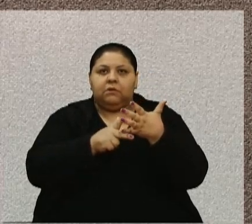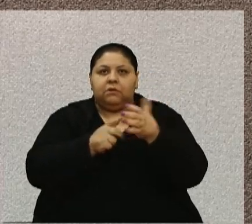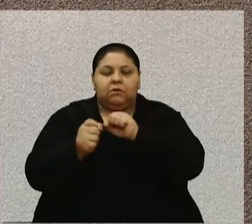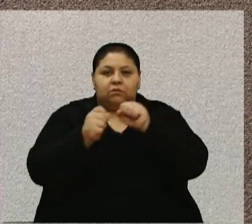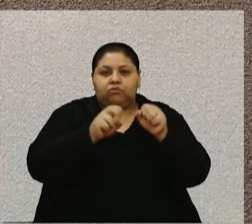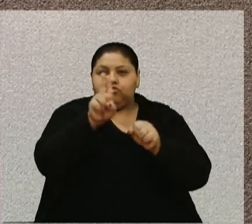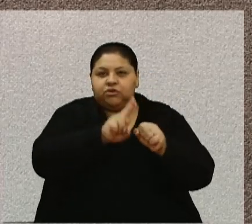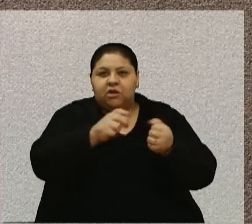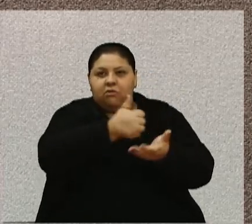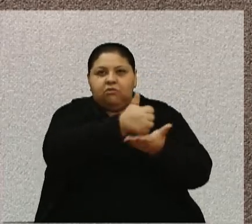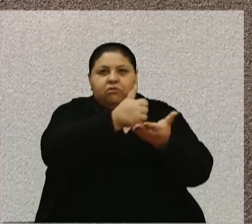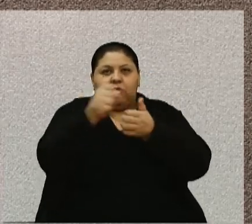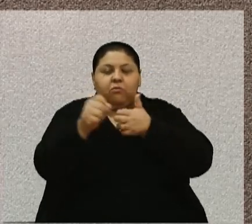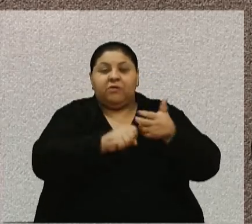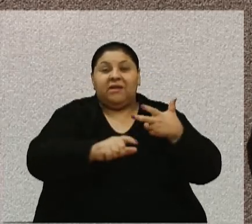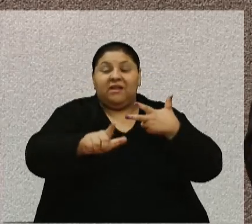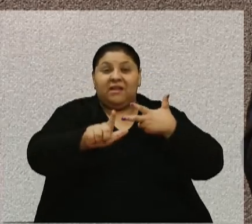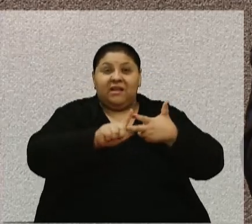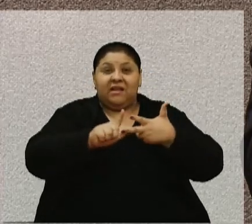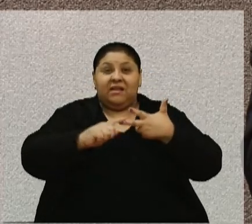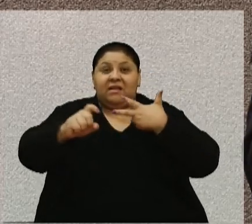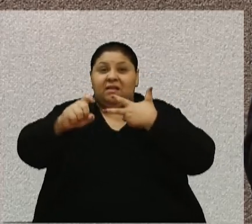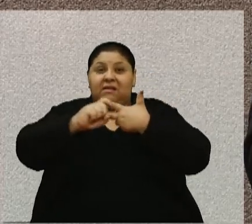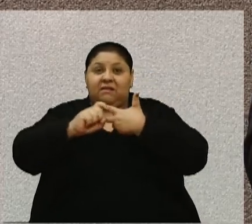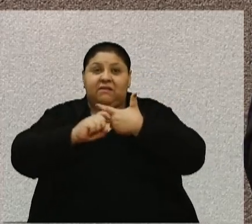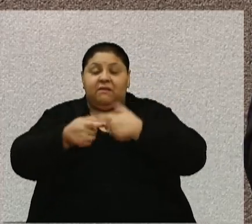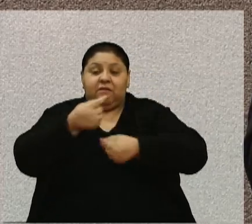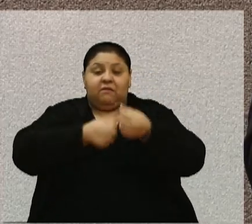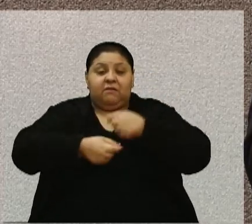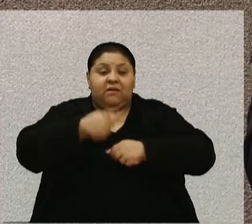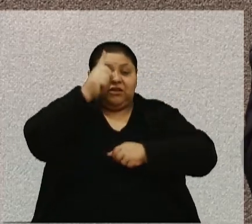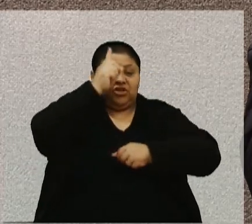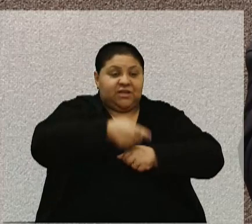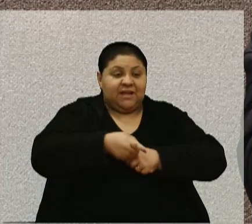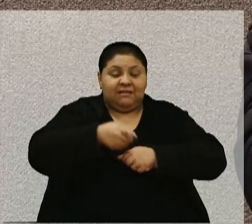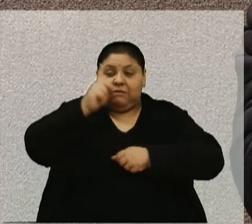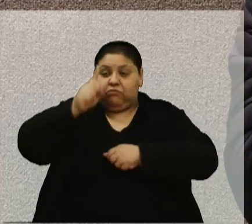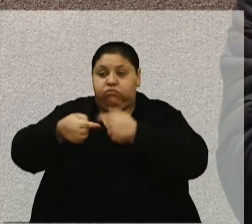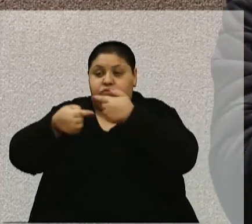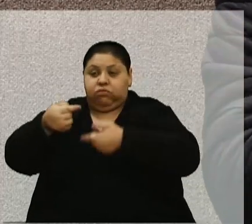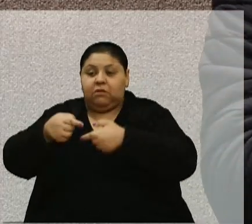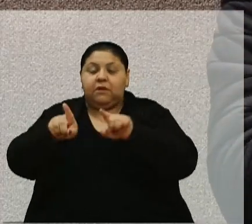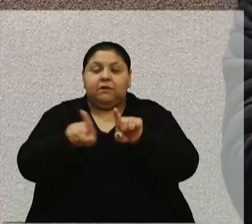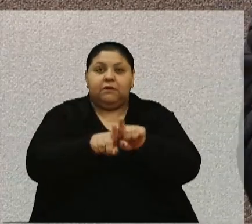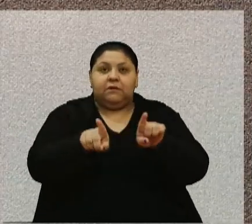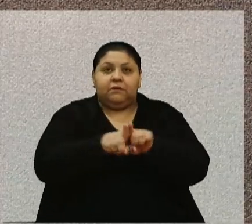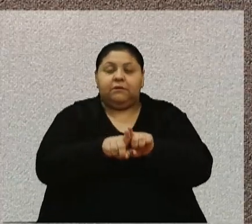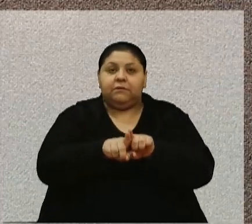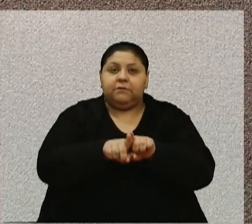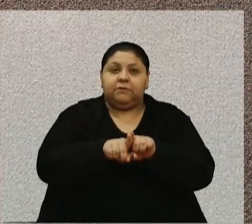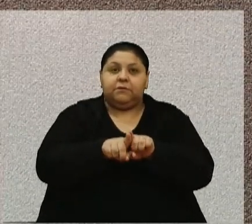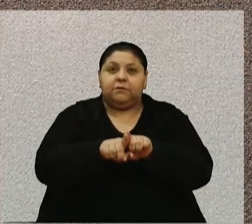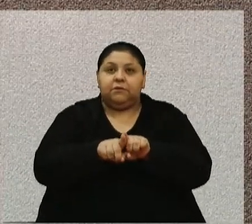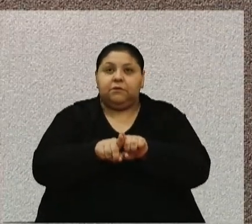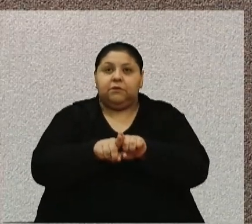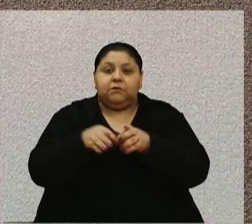aos poderes legislativo e executivo na administração direta e indireta, bem como delineiam